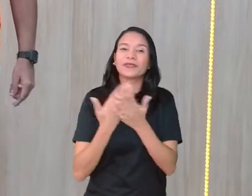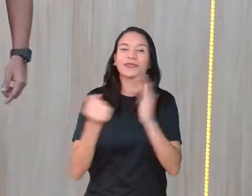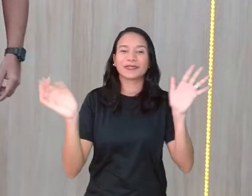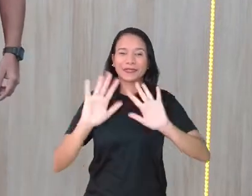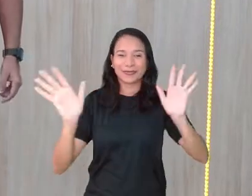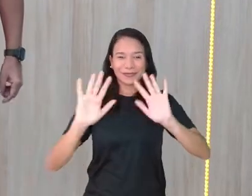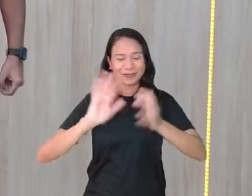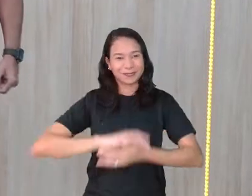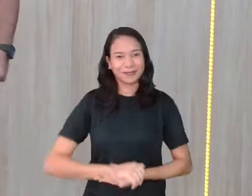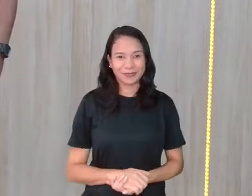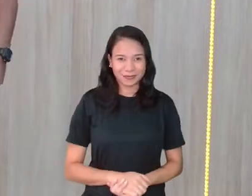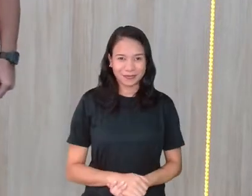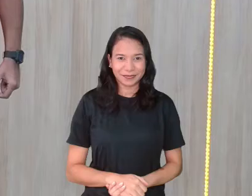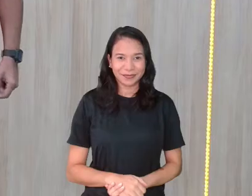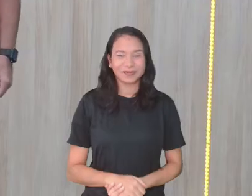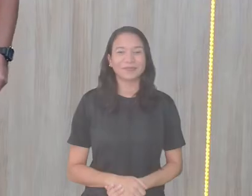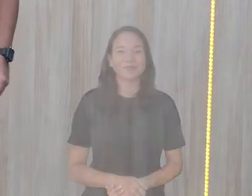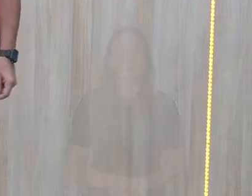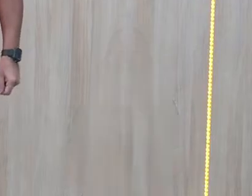tchau, tchau.